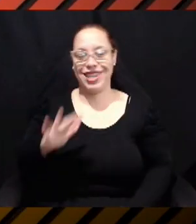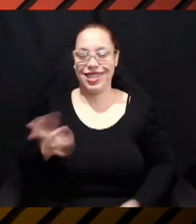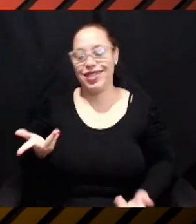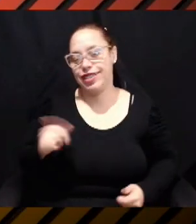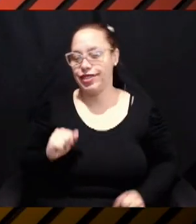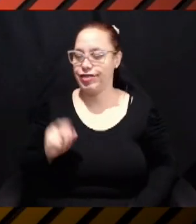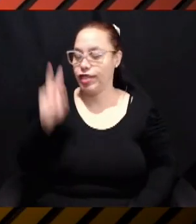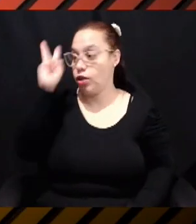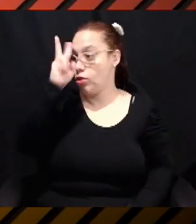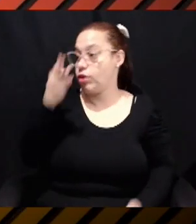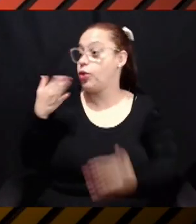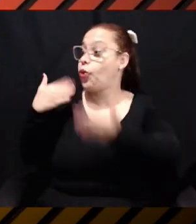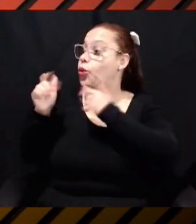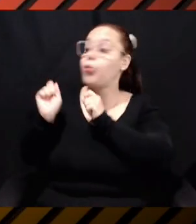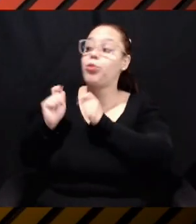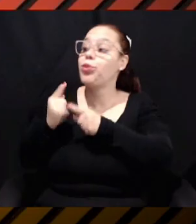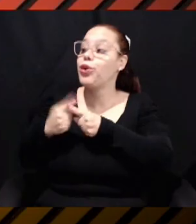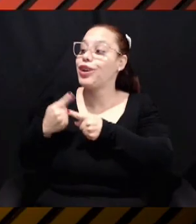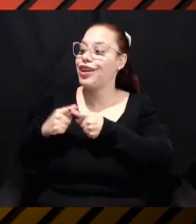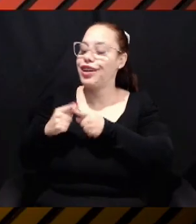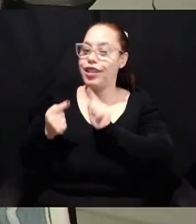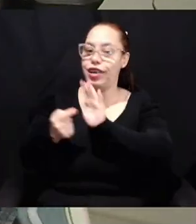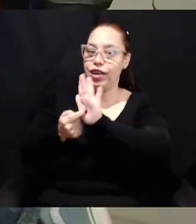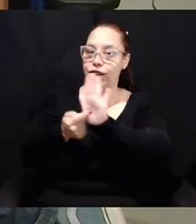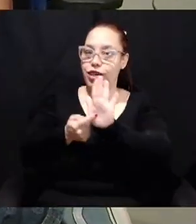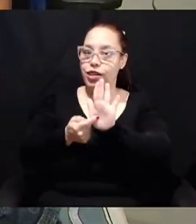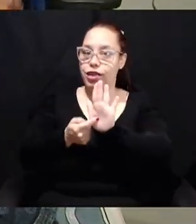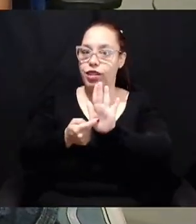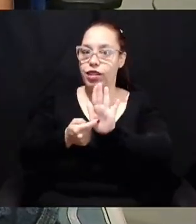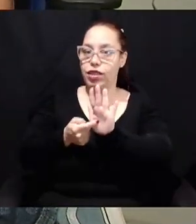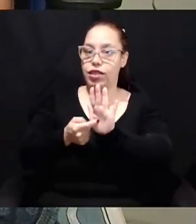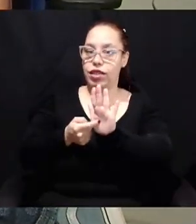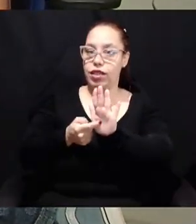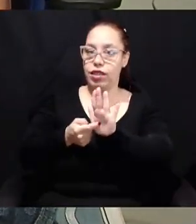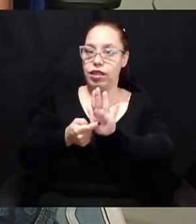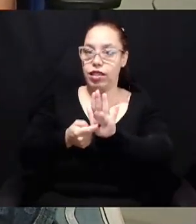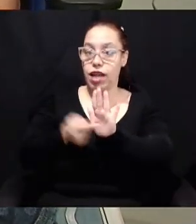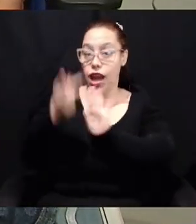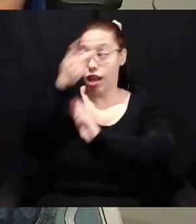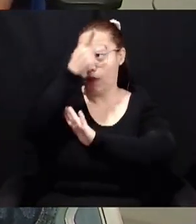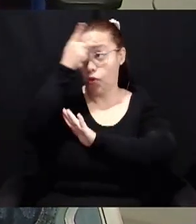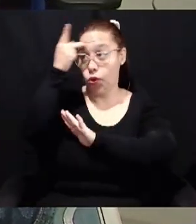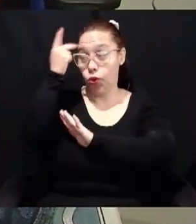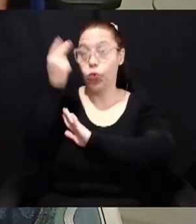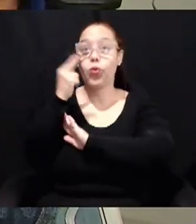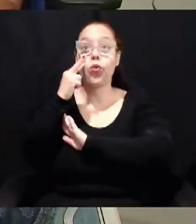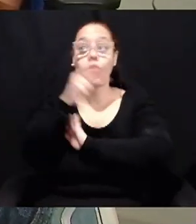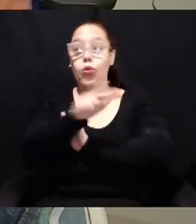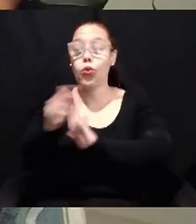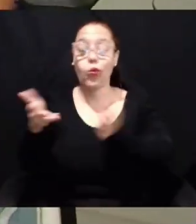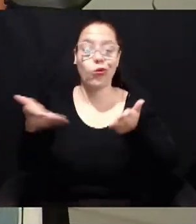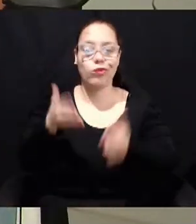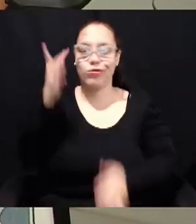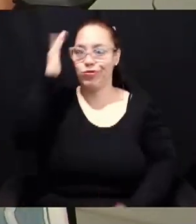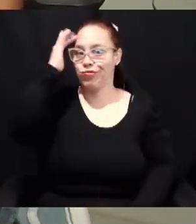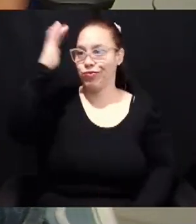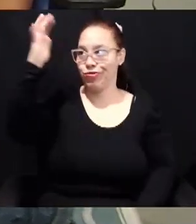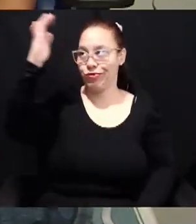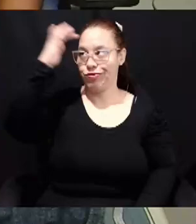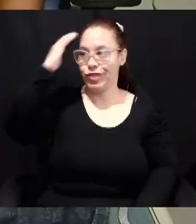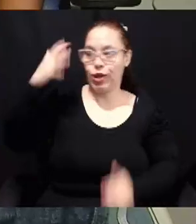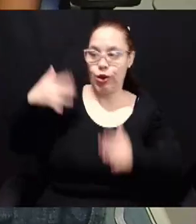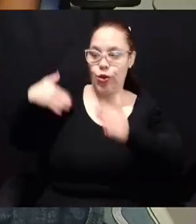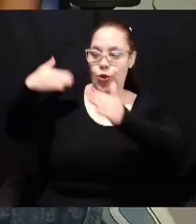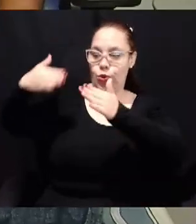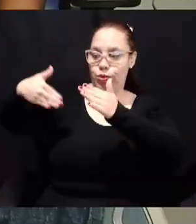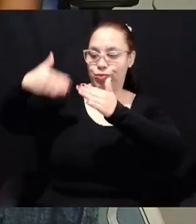conto, porque para mostrar que é uma trajetória longa, né? As pessoas às vezes veem como a gente tá hoje e não imaginam que tem todo um processo pra gente